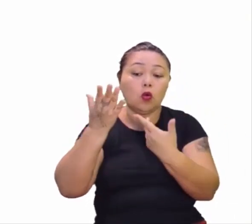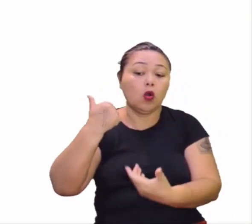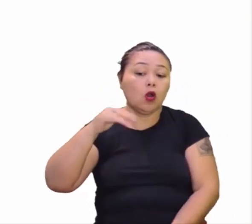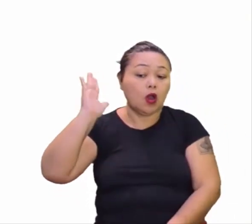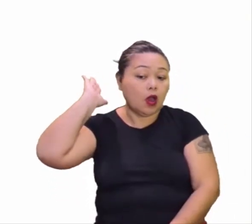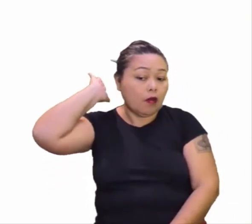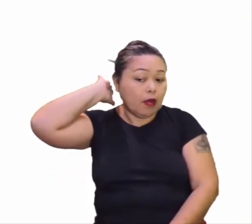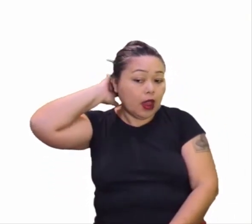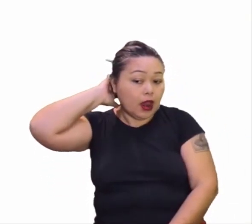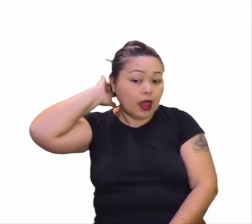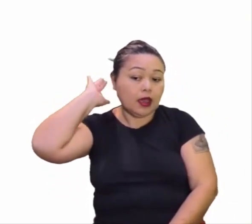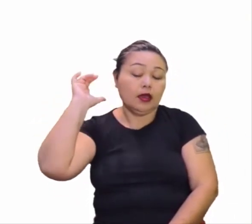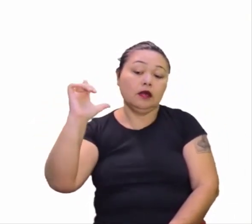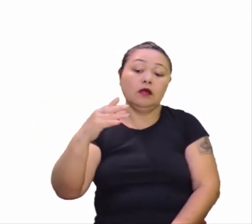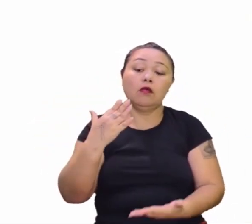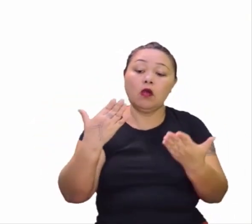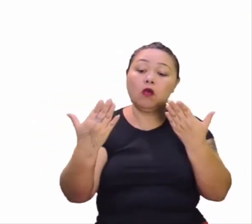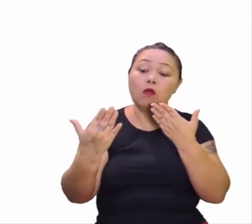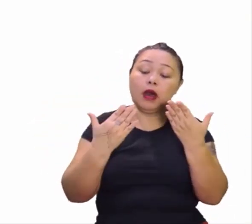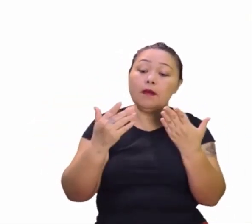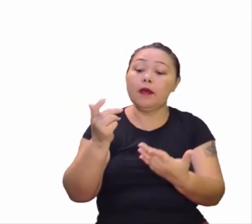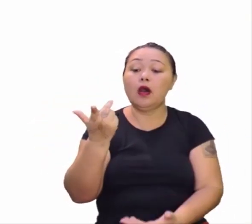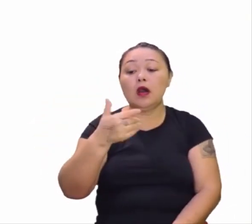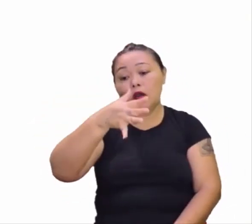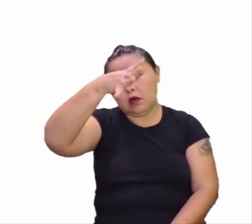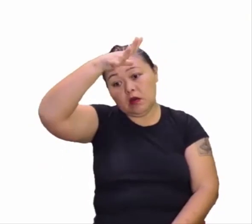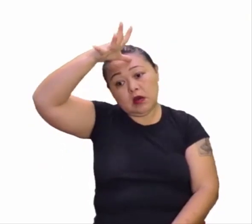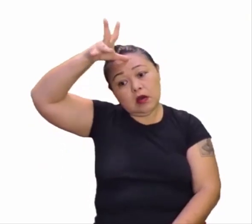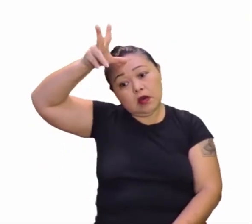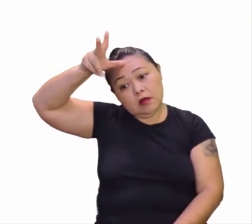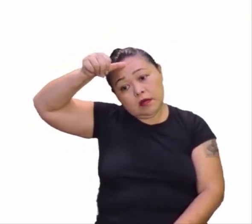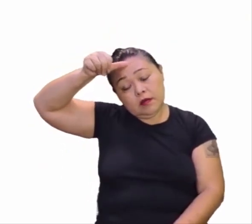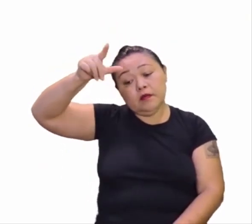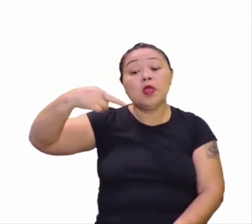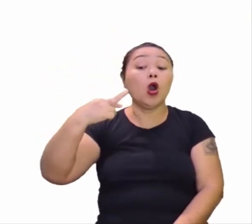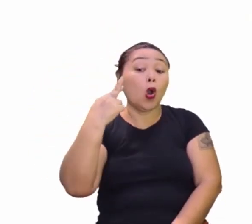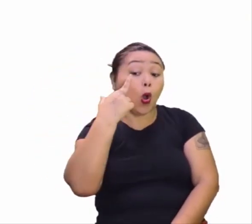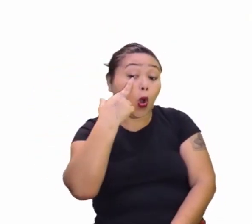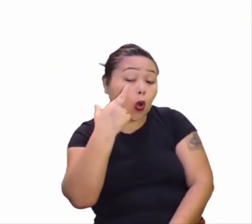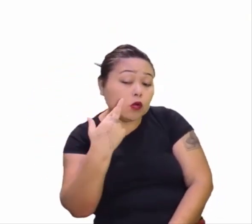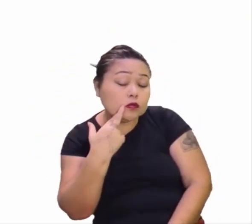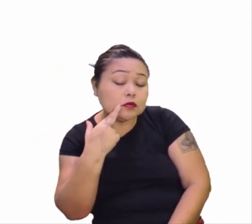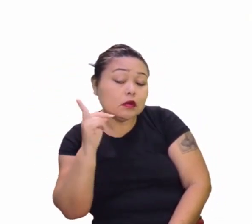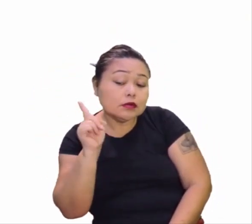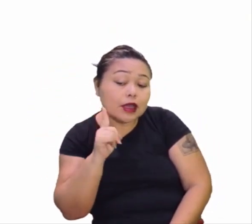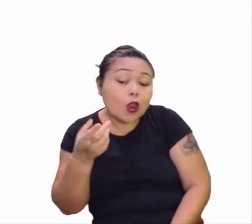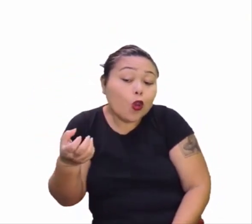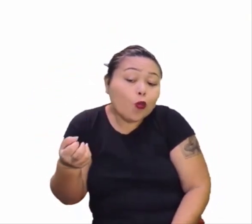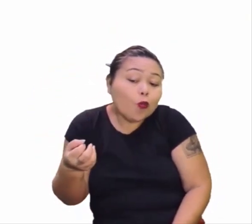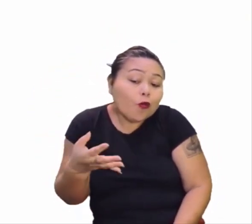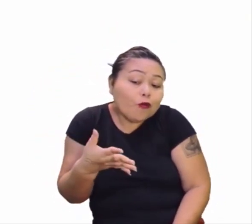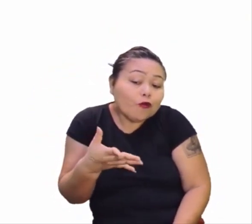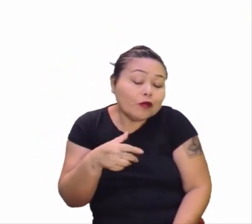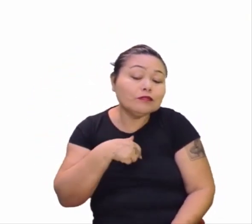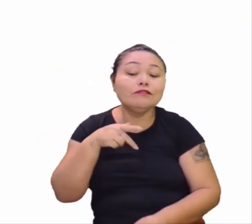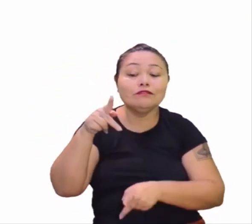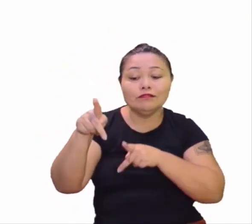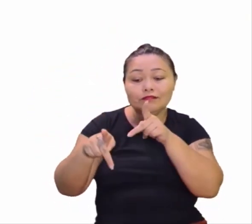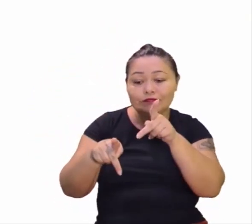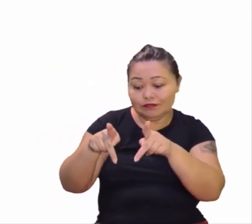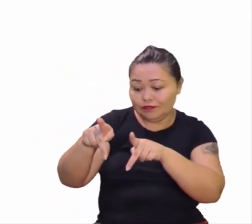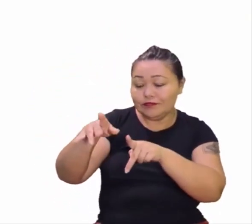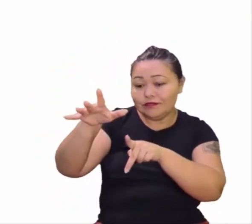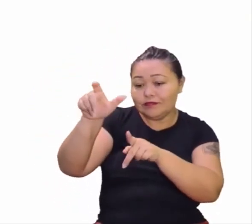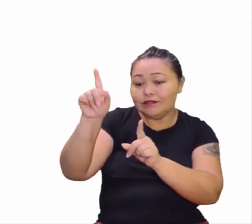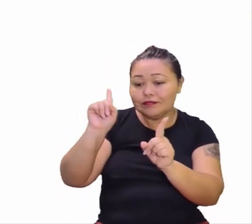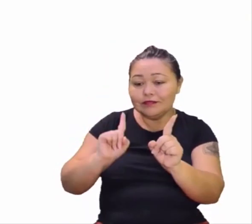no caso, Pará, né? Se comparado com o Amazonas. Então, Rondônia é um bebê ainda, por isso que a nossa população ainda é